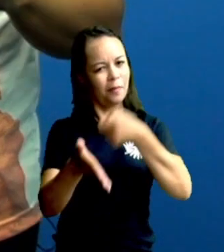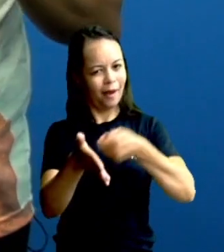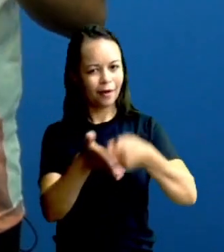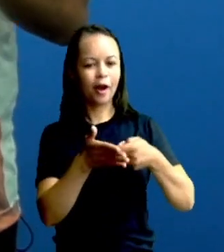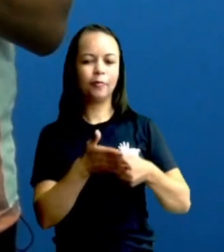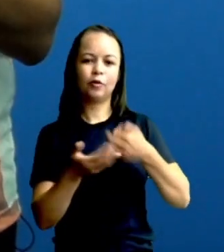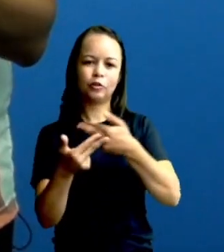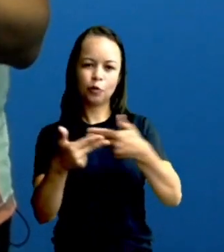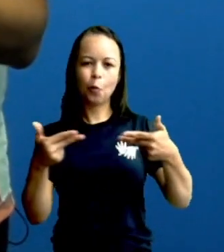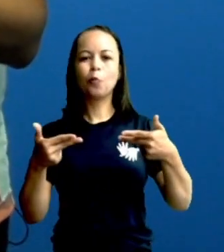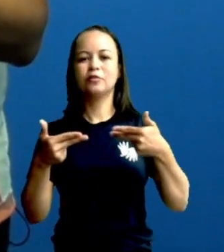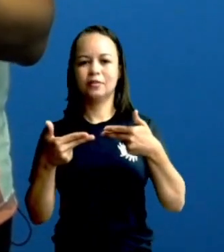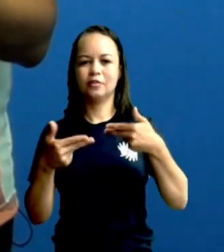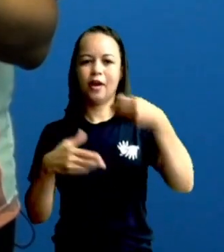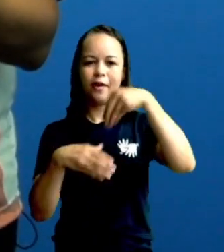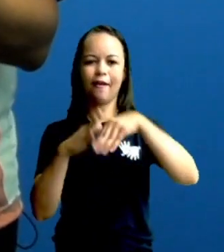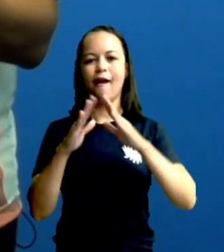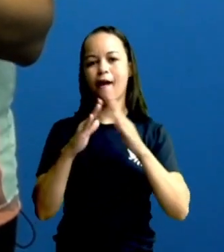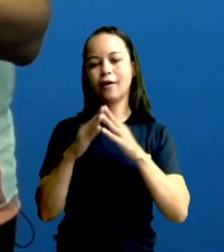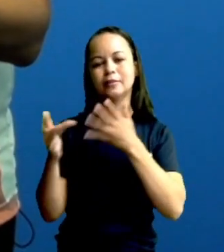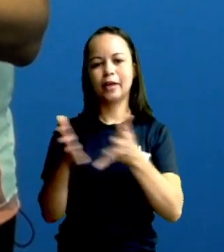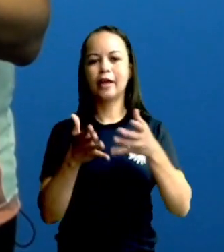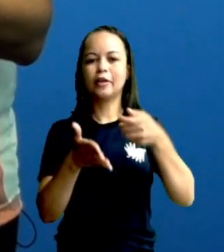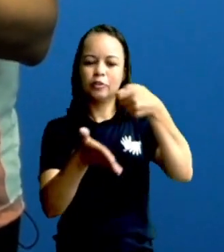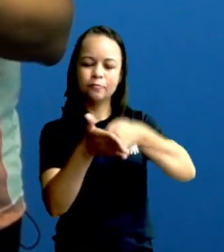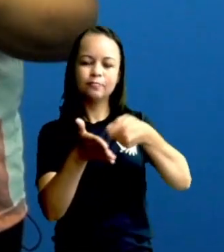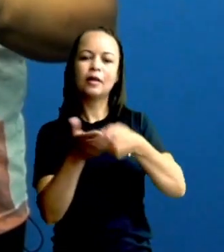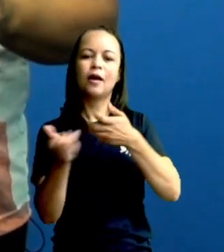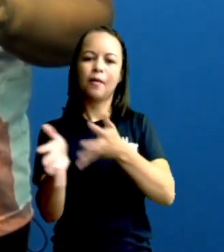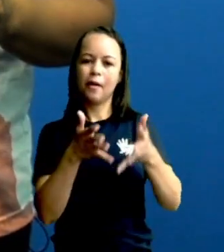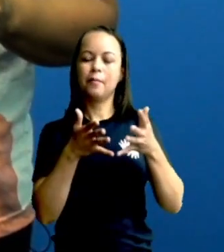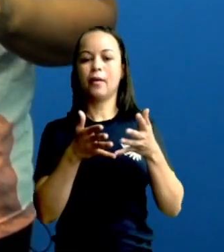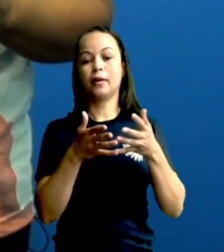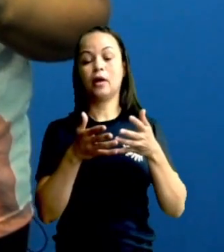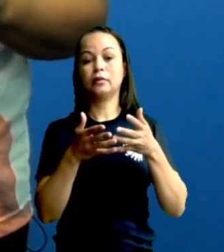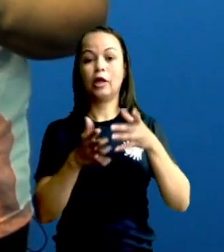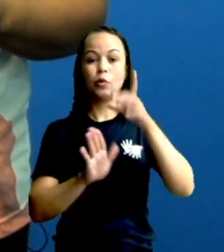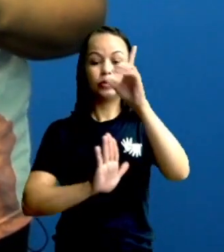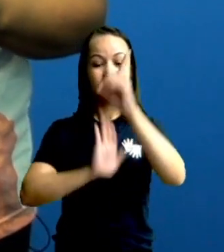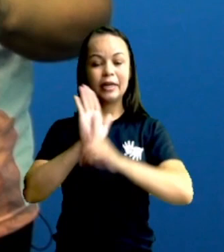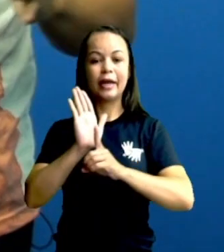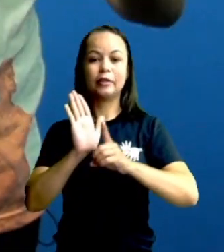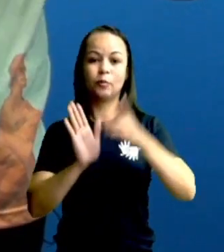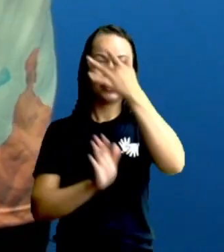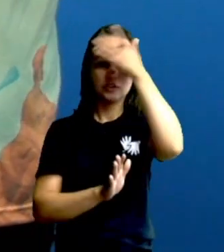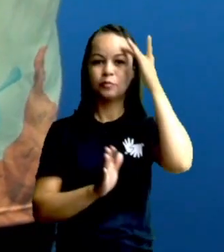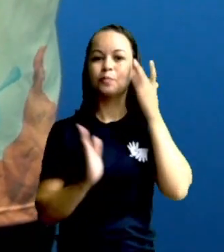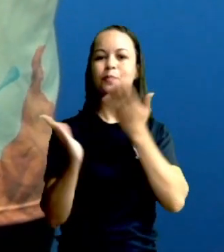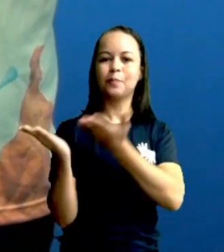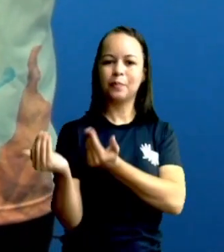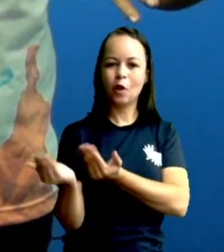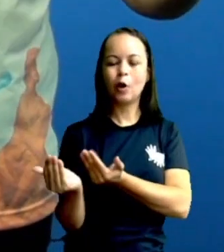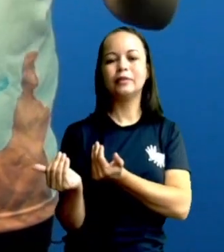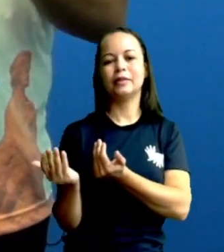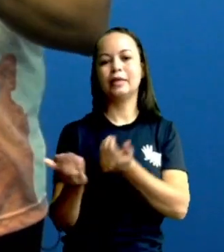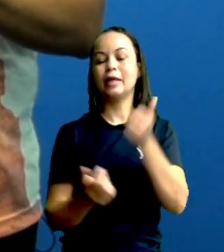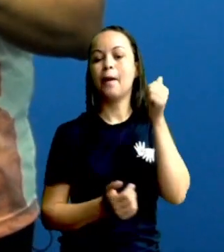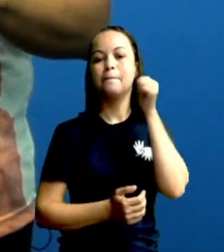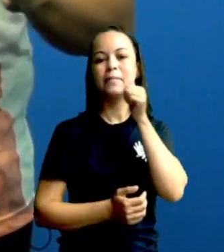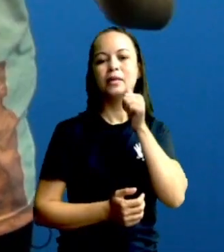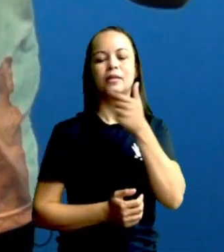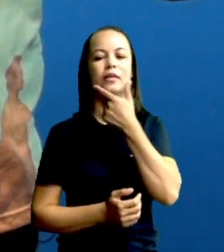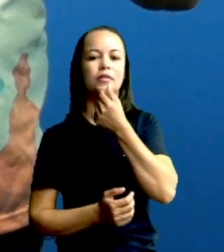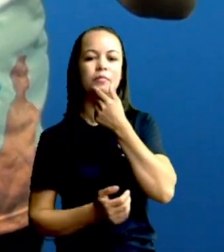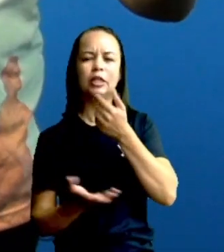impostos, o direito para adolescentes tomar essa vacina. Ou seja, meninas e